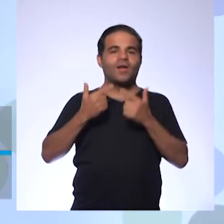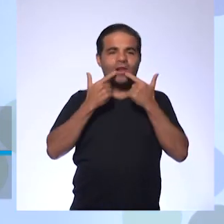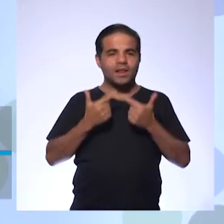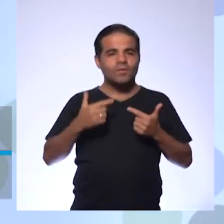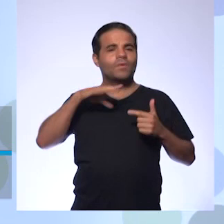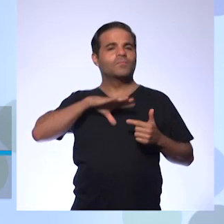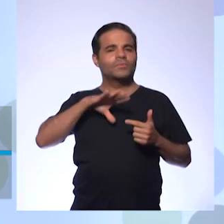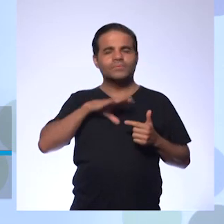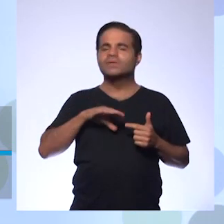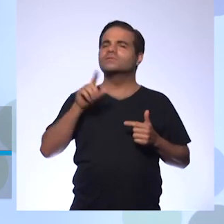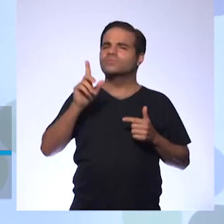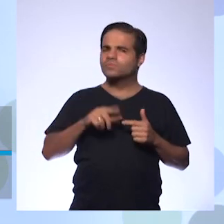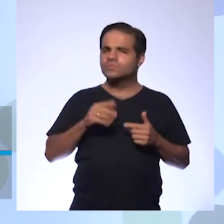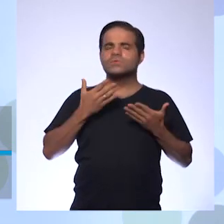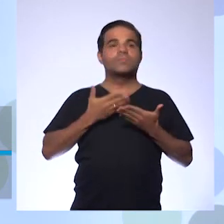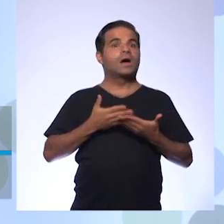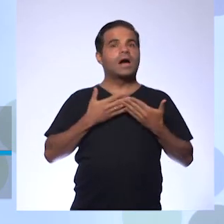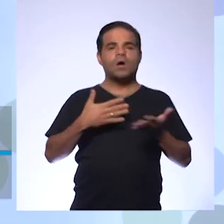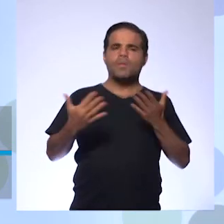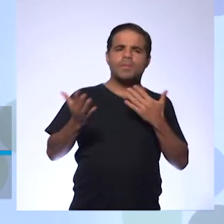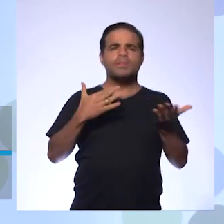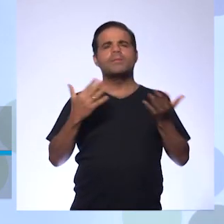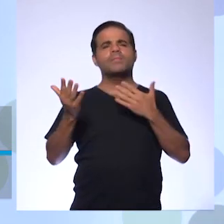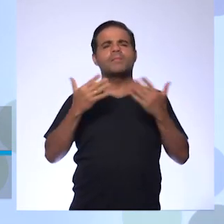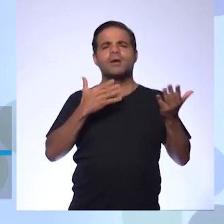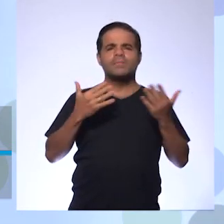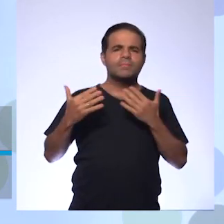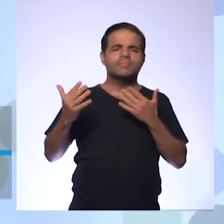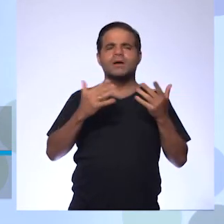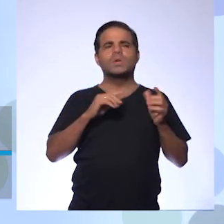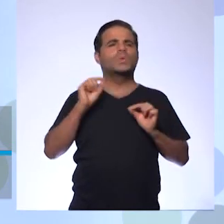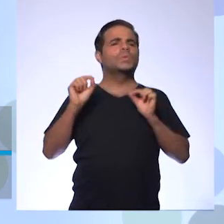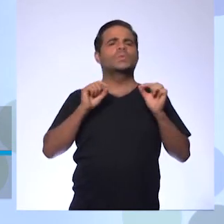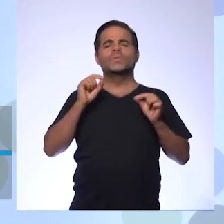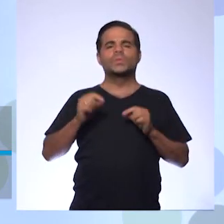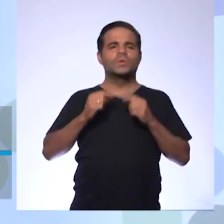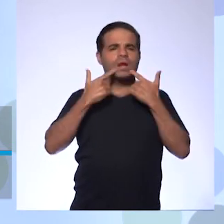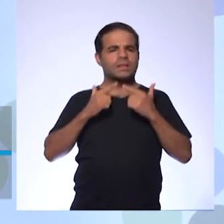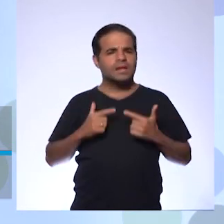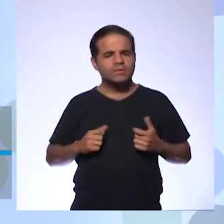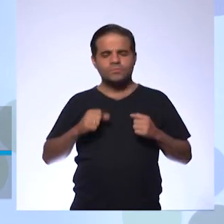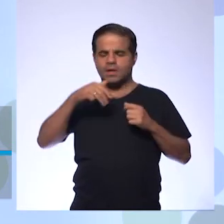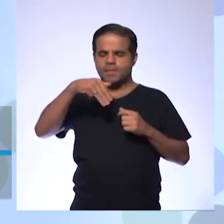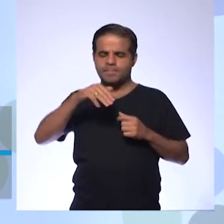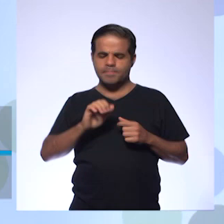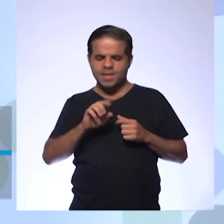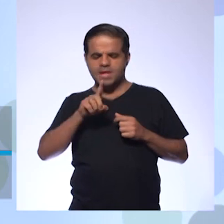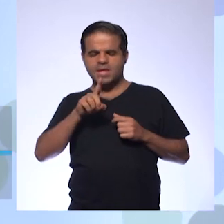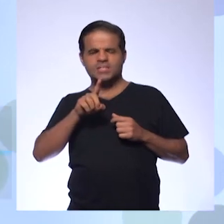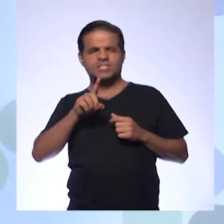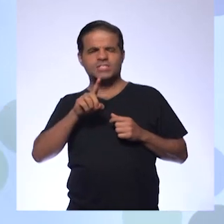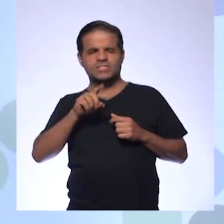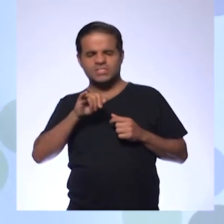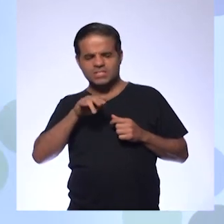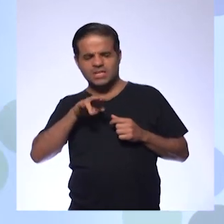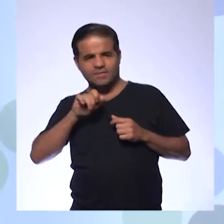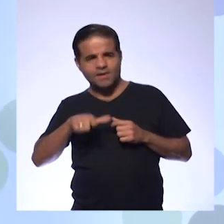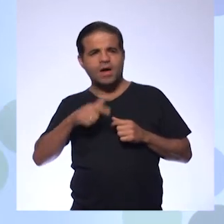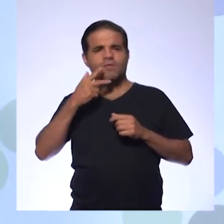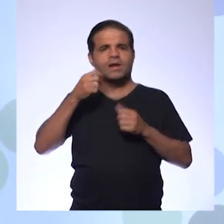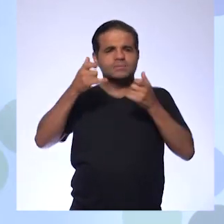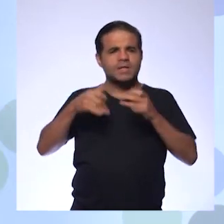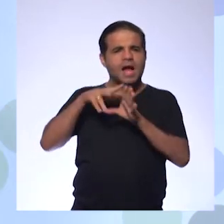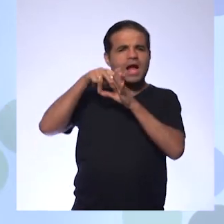portuguesa. Hoje vai ser uma aula que vai ser um grande bate-papo sobre literatura medieval. Vamos falar de cavaleiros, vamos falar